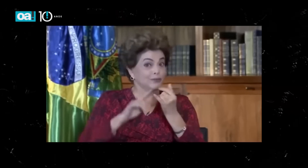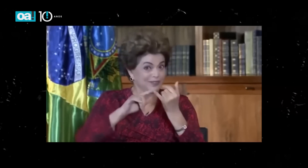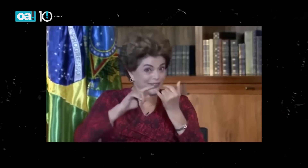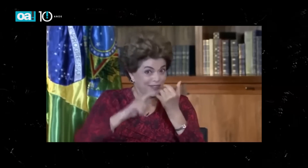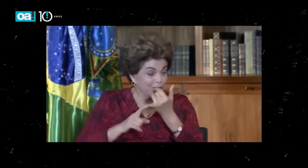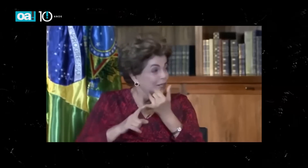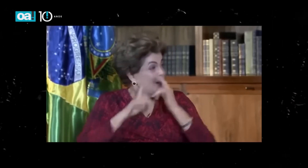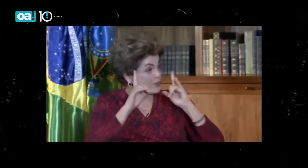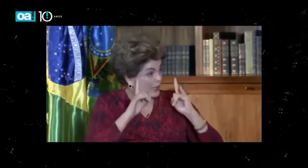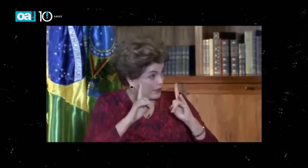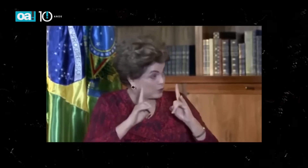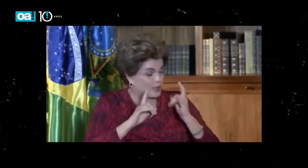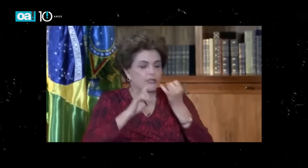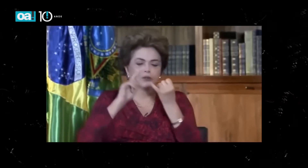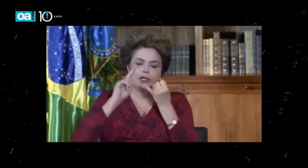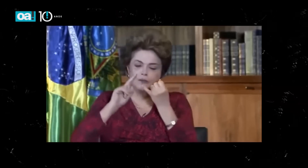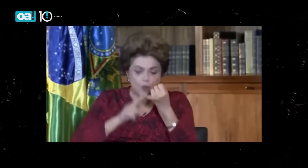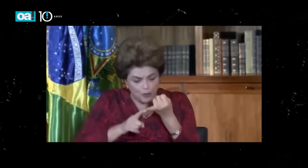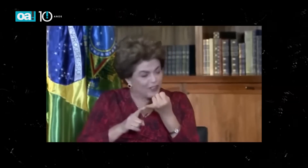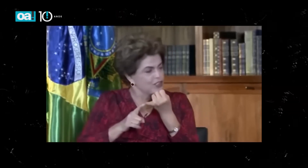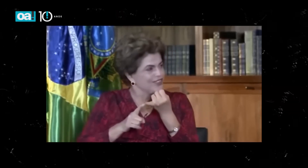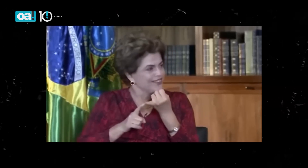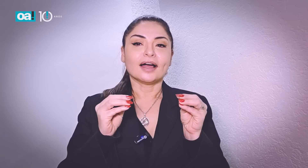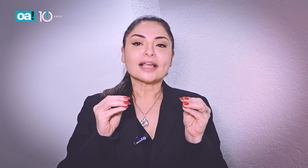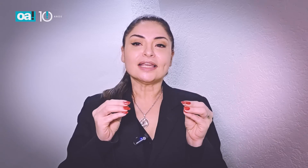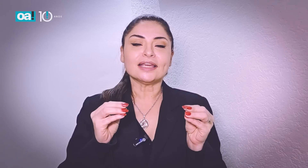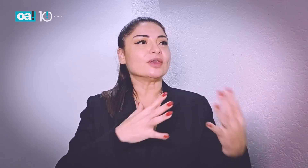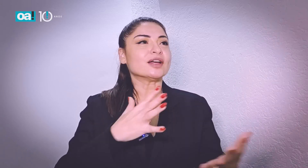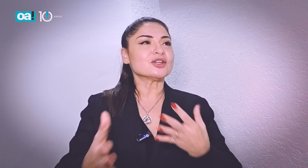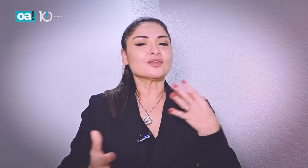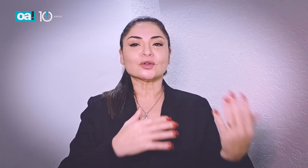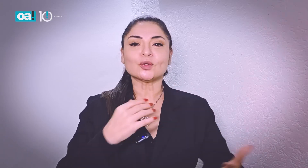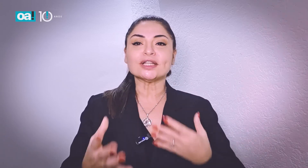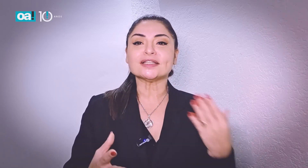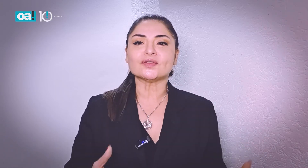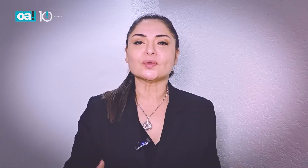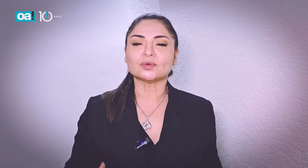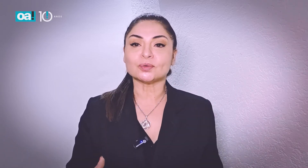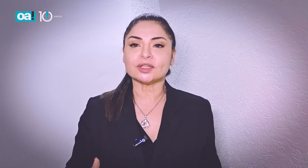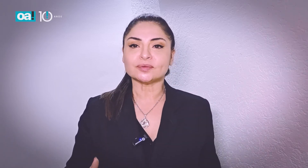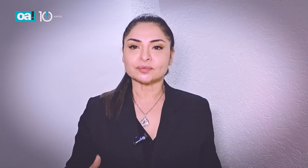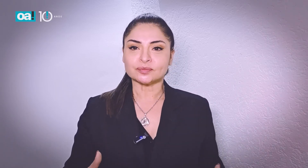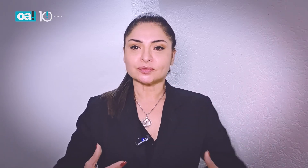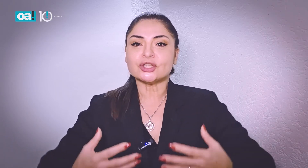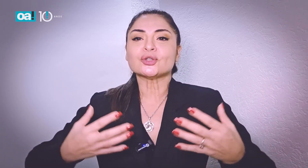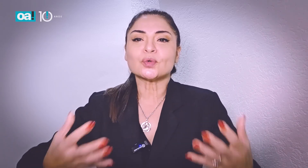eu tenho a sorte é que eu tenho. Comprovante. Aqui, a gente vê toda a